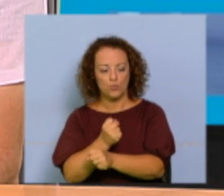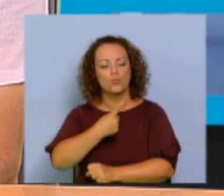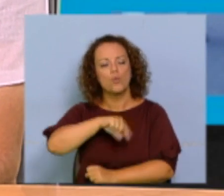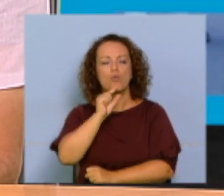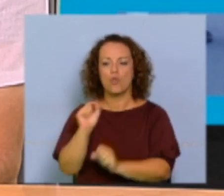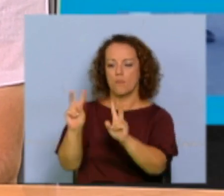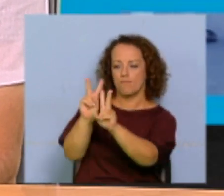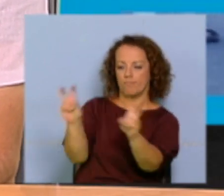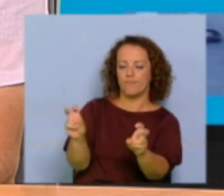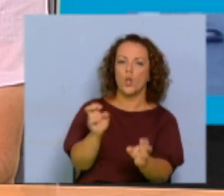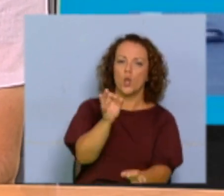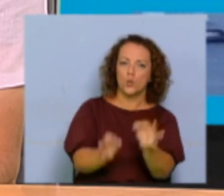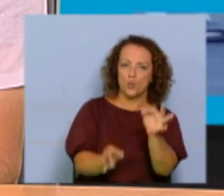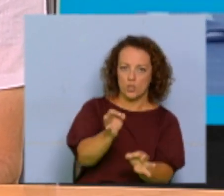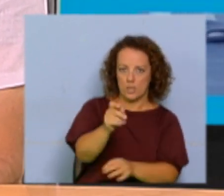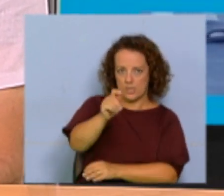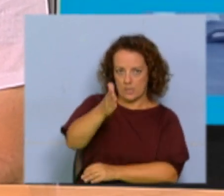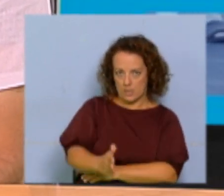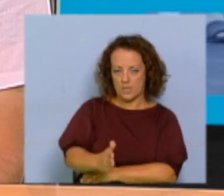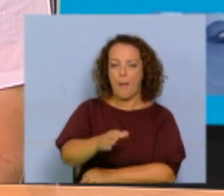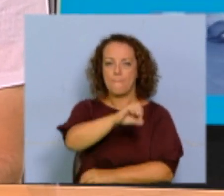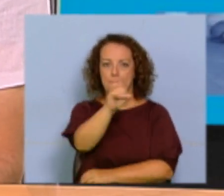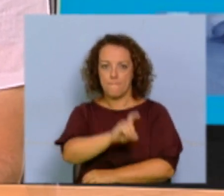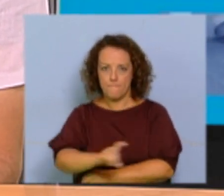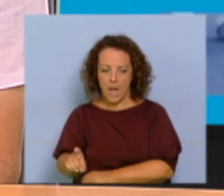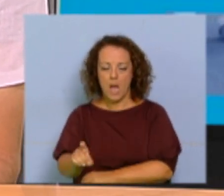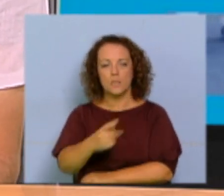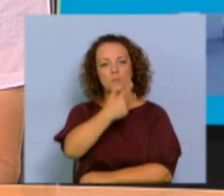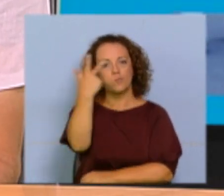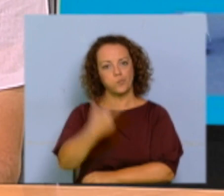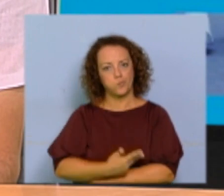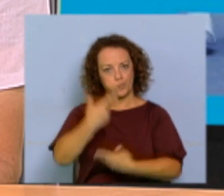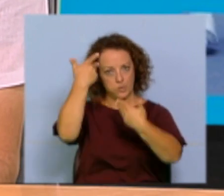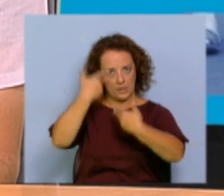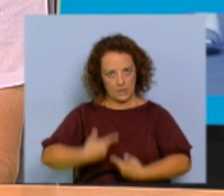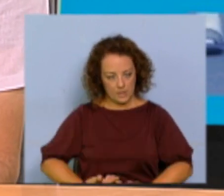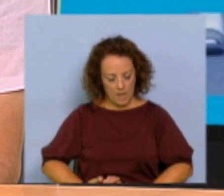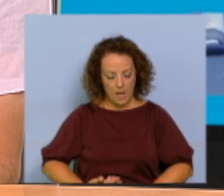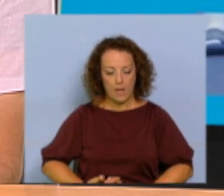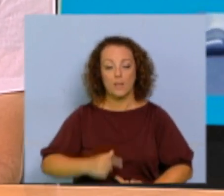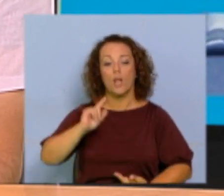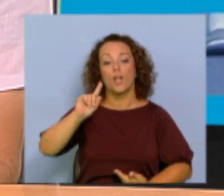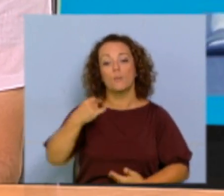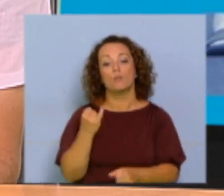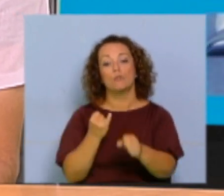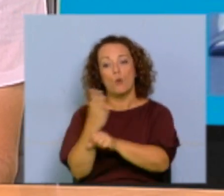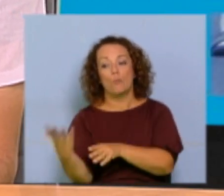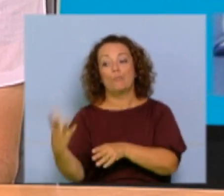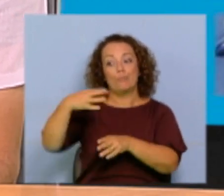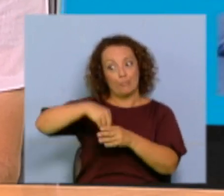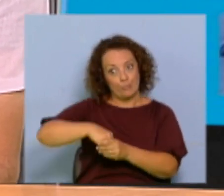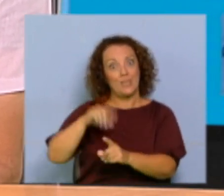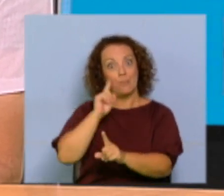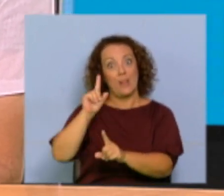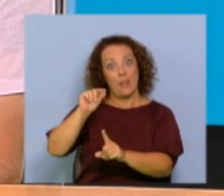de Justiça, Paz e Integridade da Criação, ao qual depois me juntaram uma outra missão que não é menos desafiante e não é menos importante, que